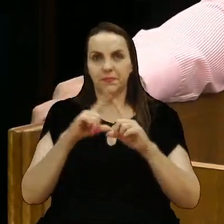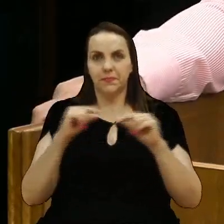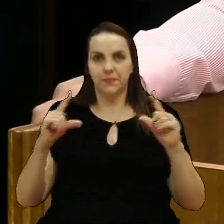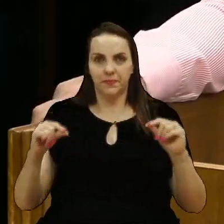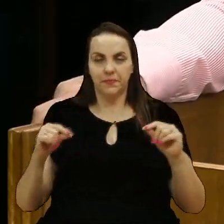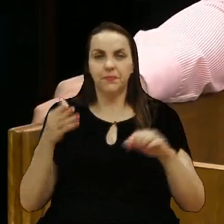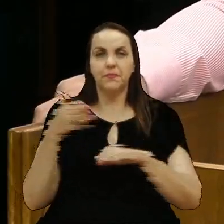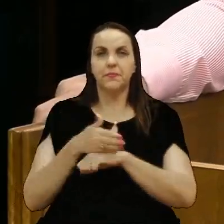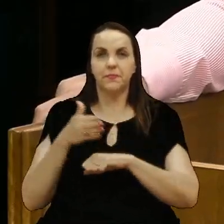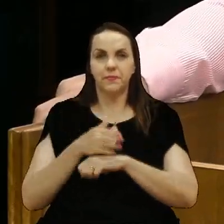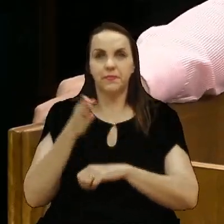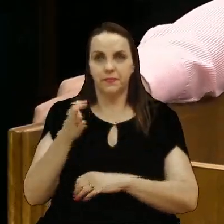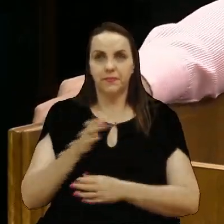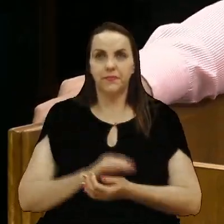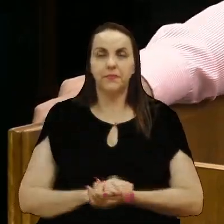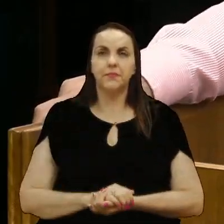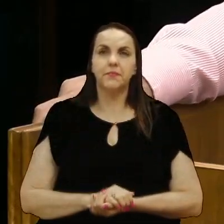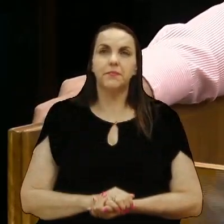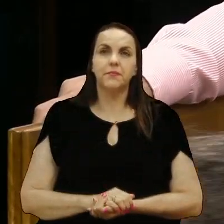participei lá de um